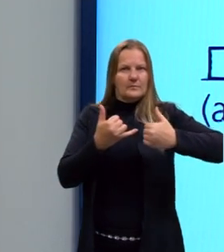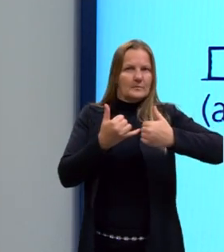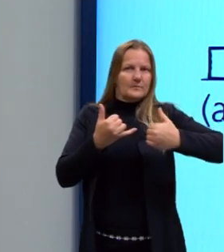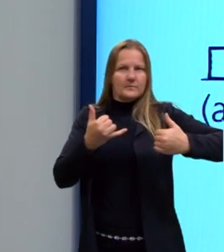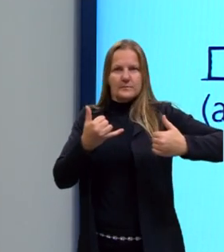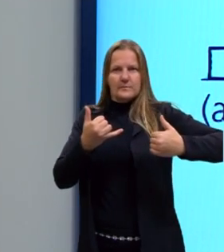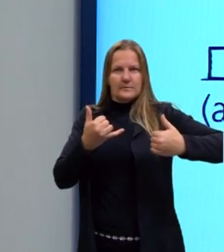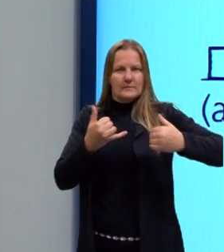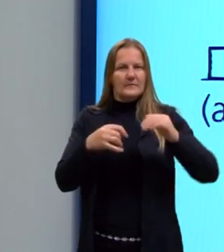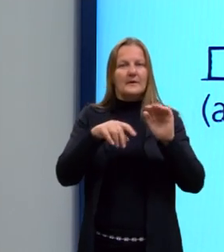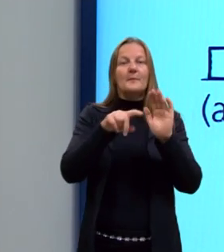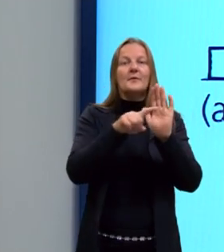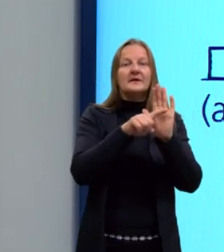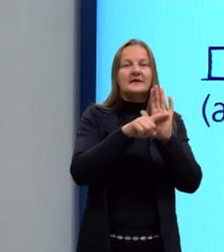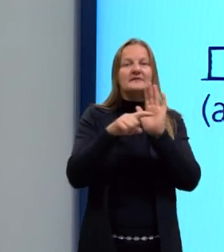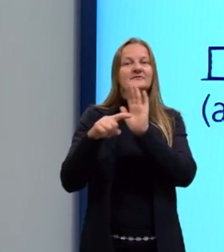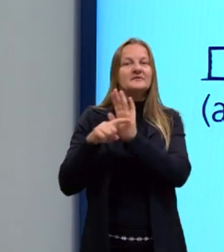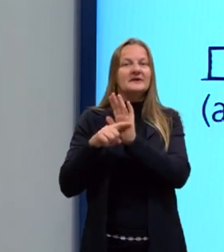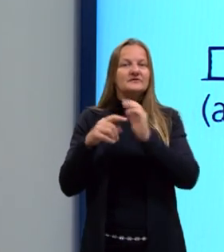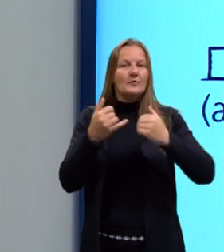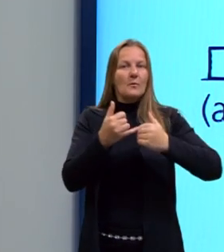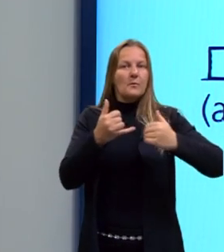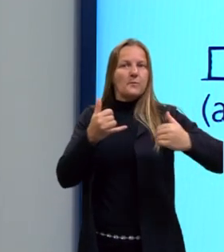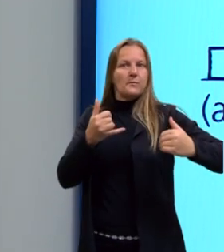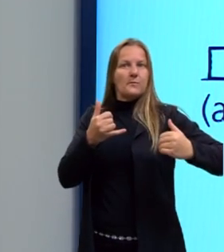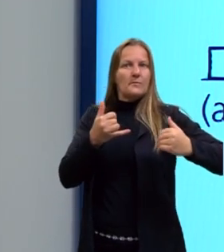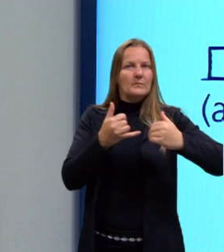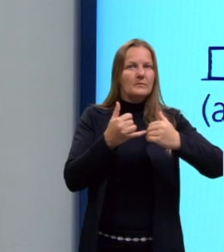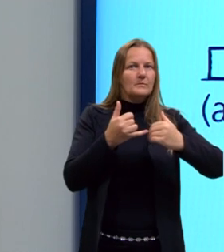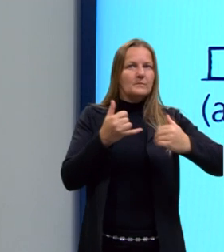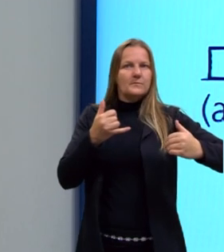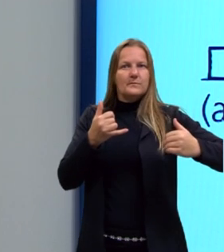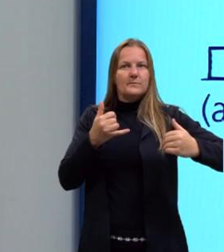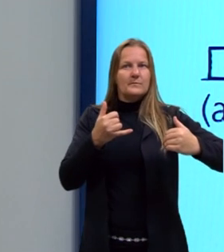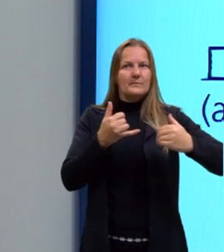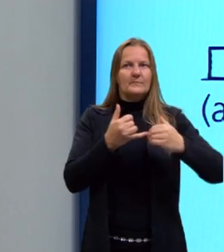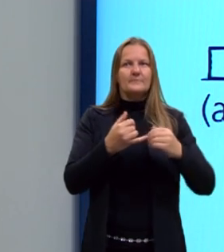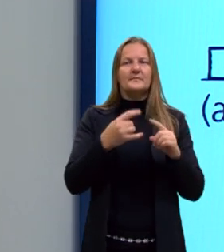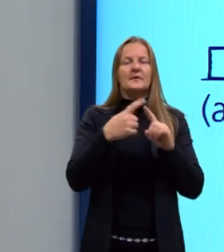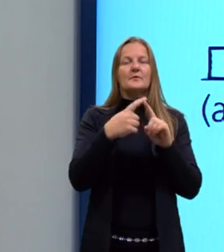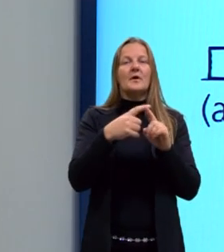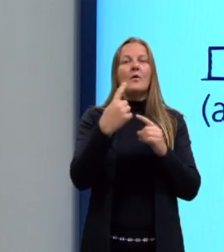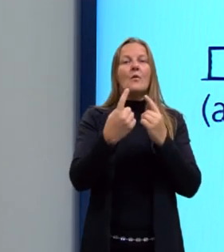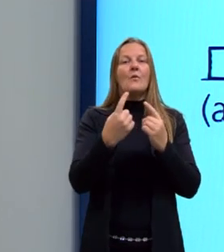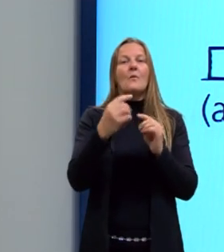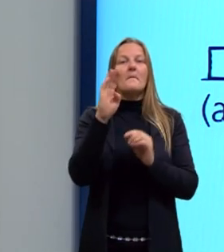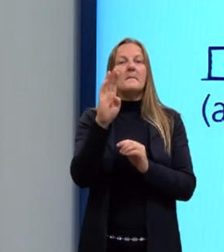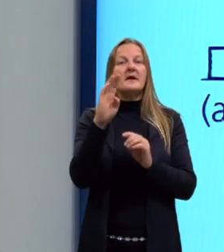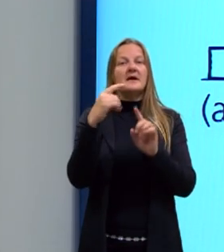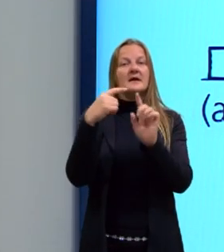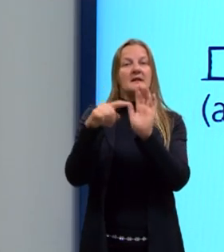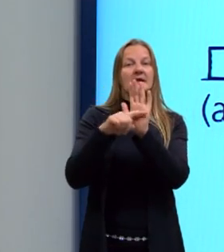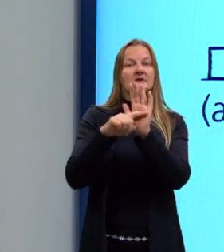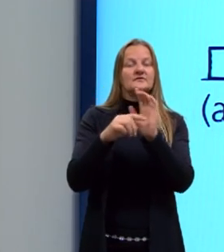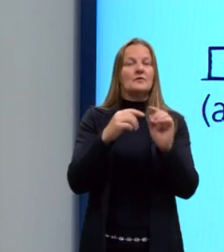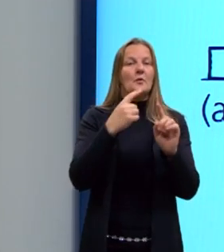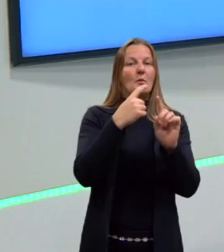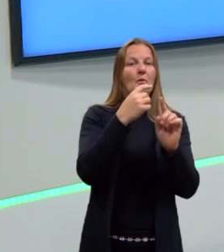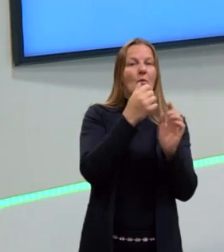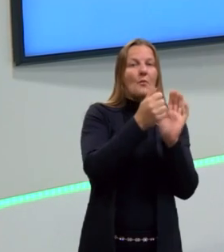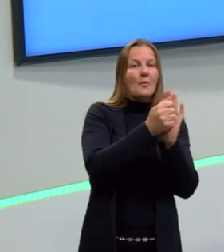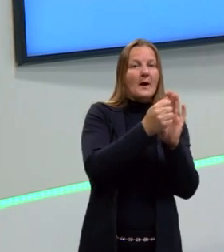então acontece essa separação aqui vejam que daí o bastão a ele ficou mais positivo e o B negativo né